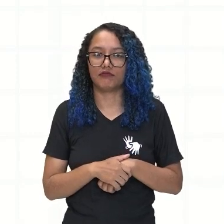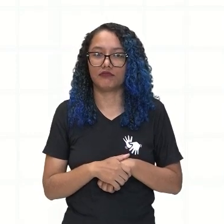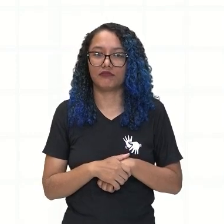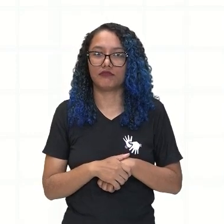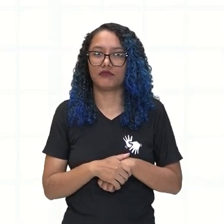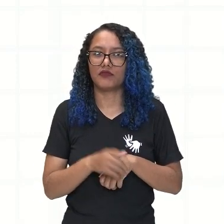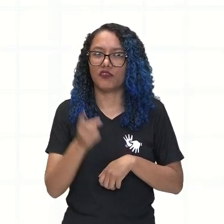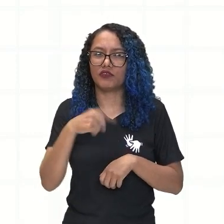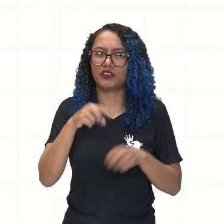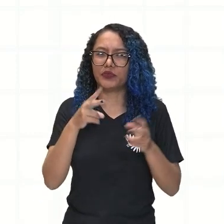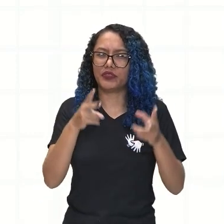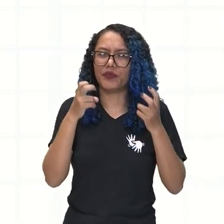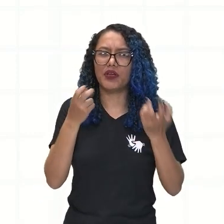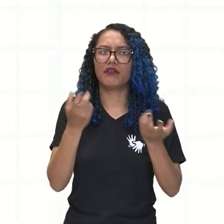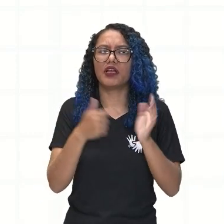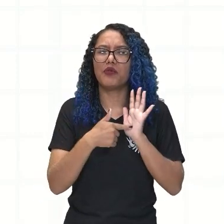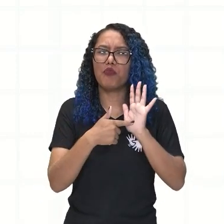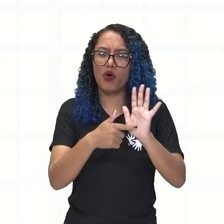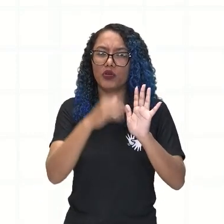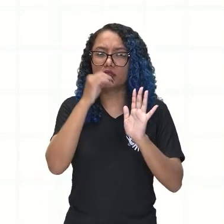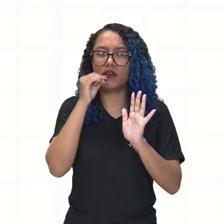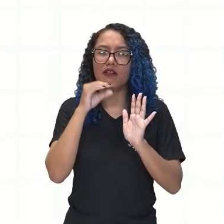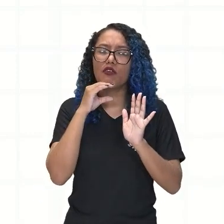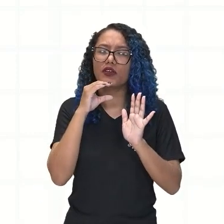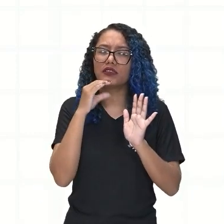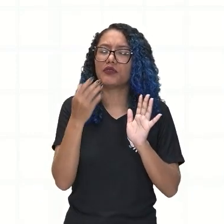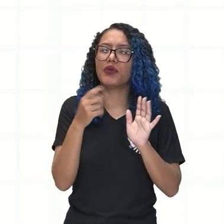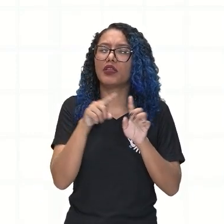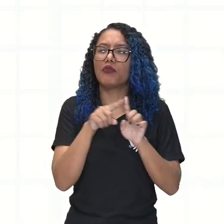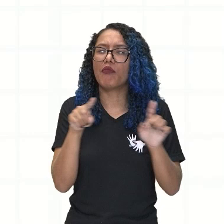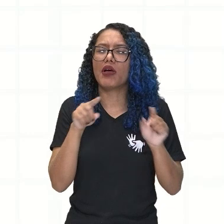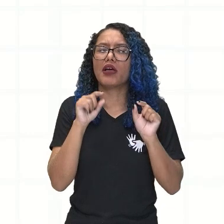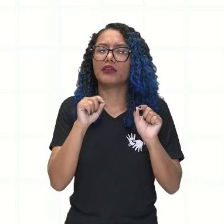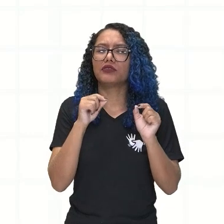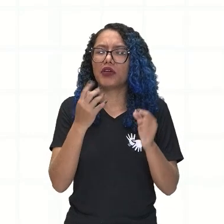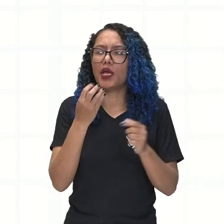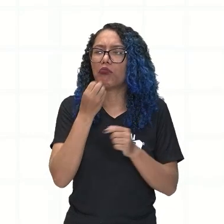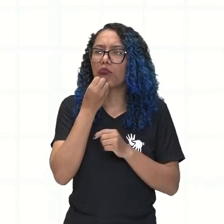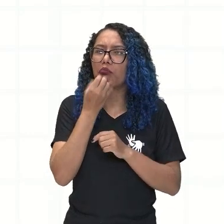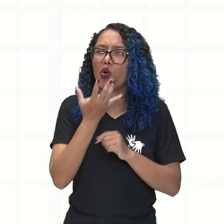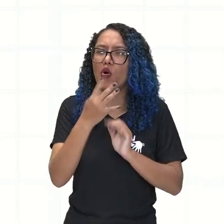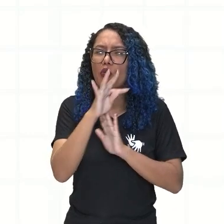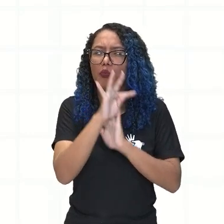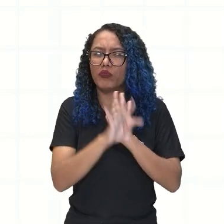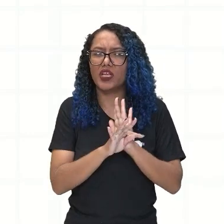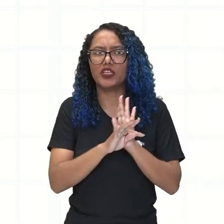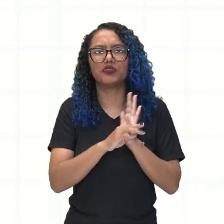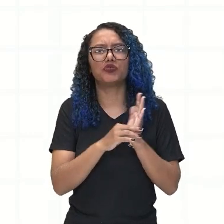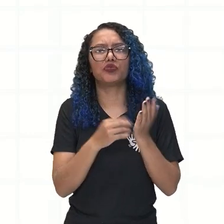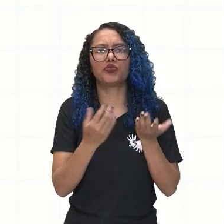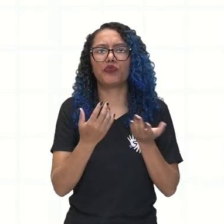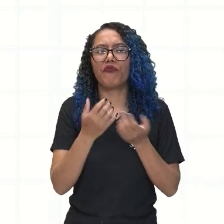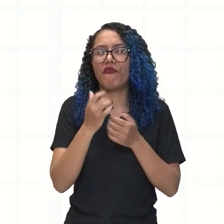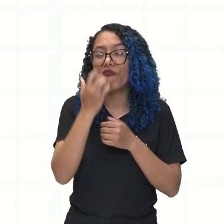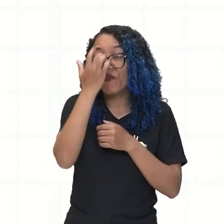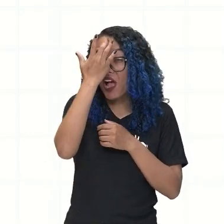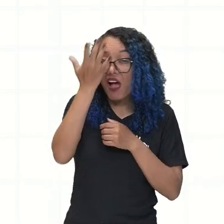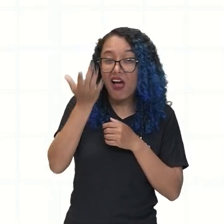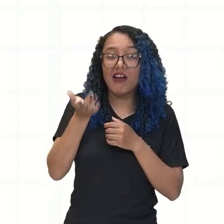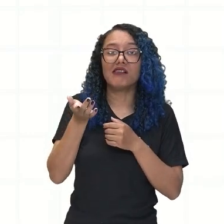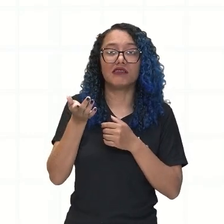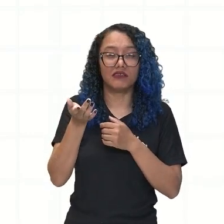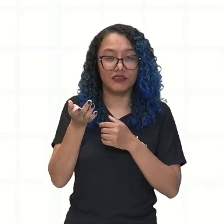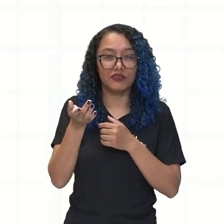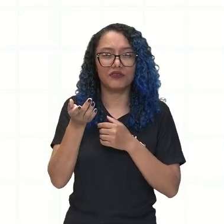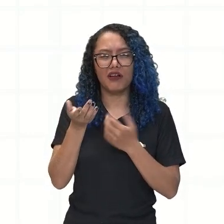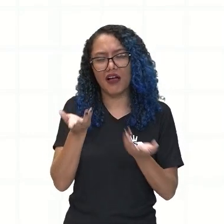forma agradável, né? Que você vai ficar pensando assim, poxa, eu quero saber um pouco mais sobre essas formigas zumbis. Aí